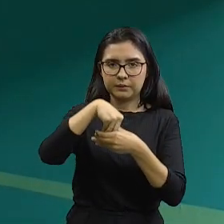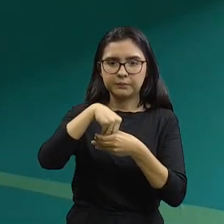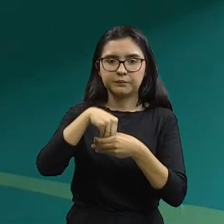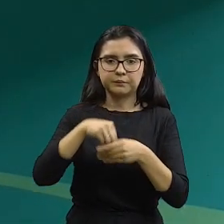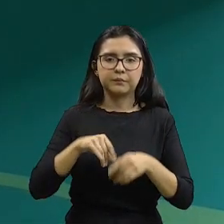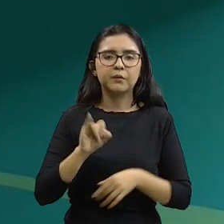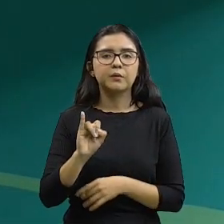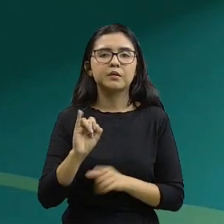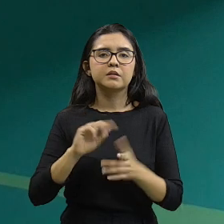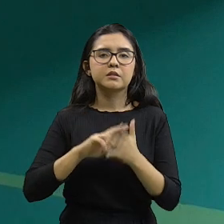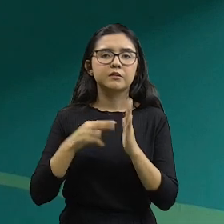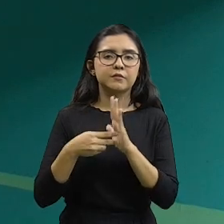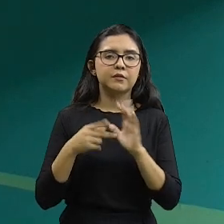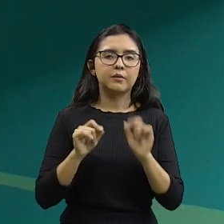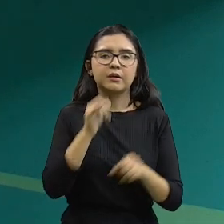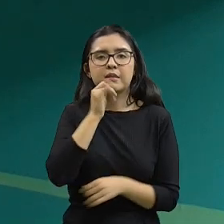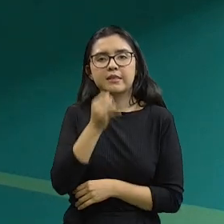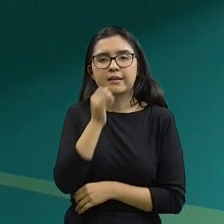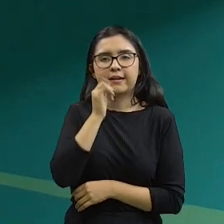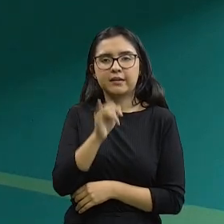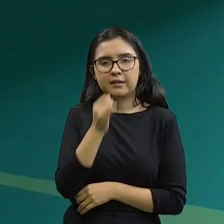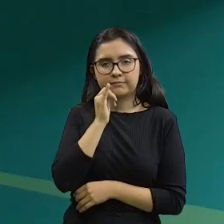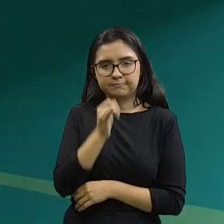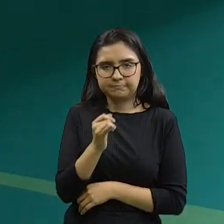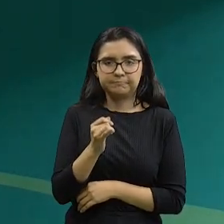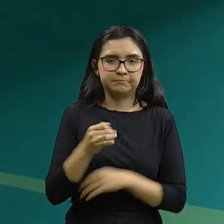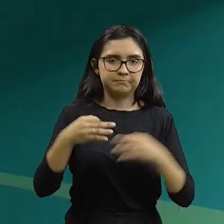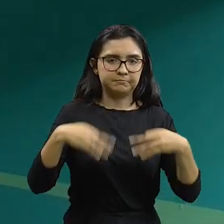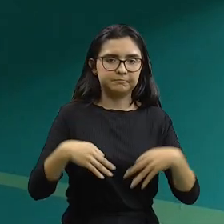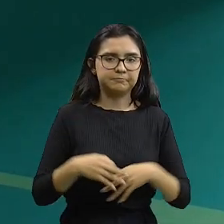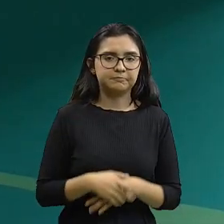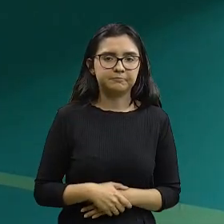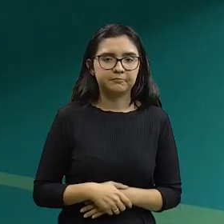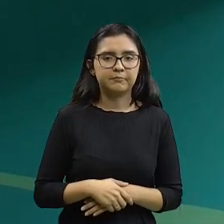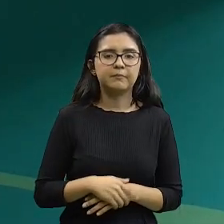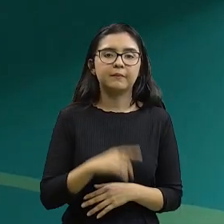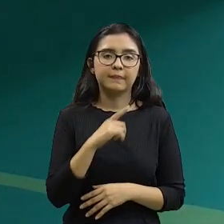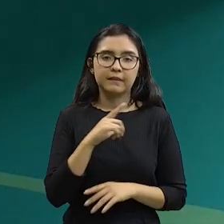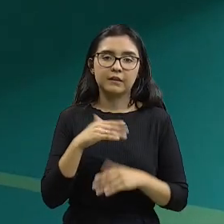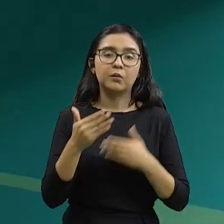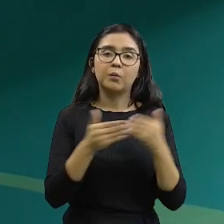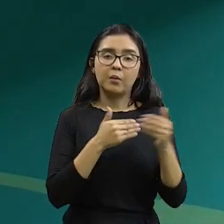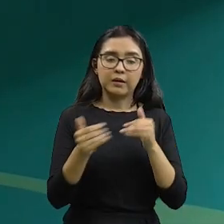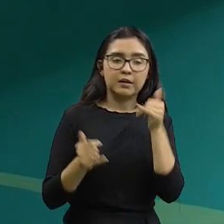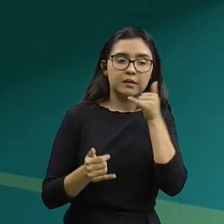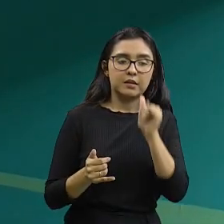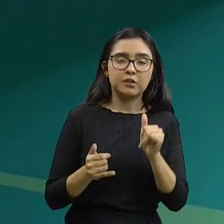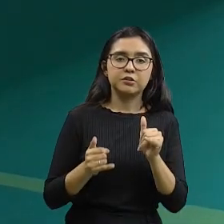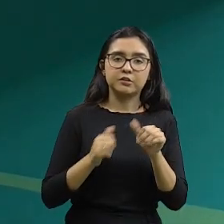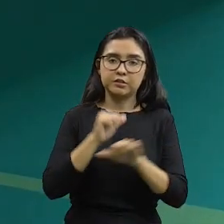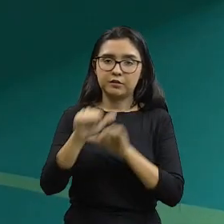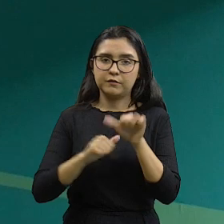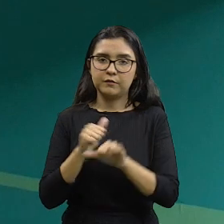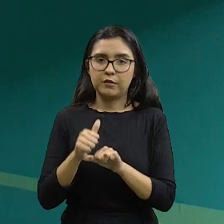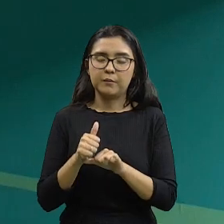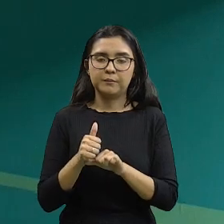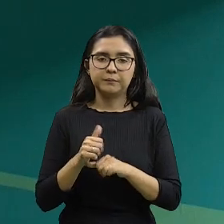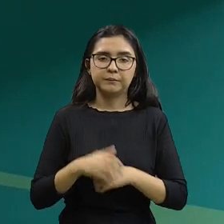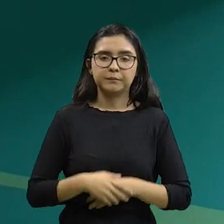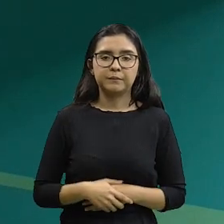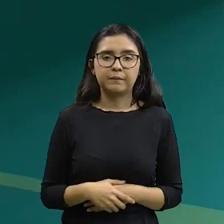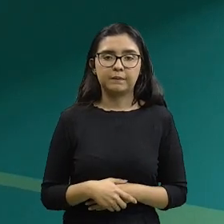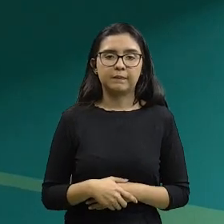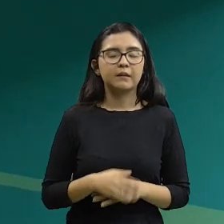I? O I é a corrente elétrica, beleza? Transforma energia qualquer em energia elétrica.